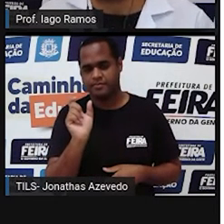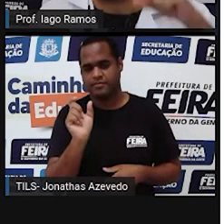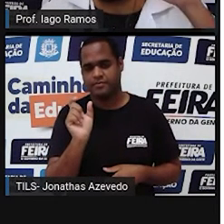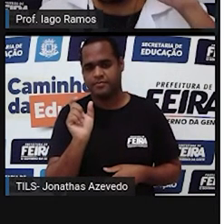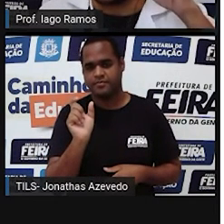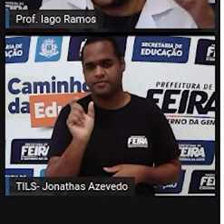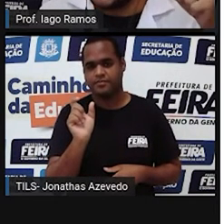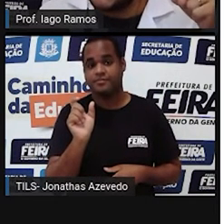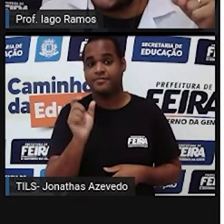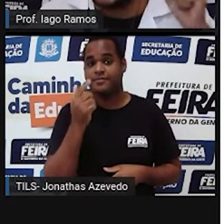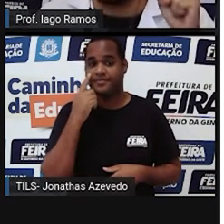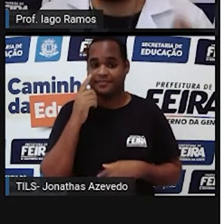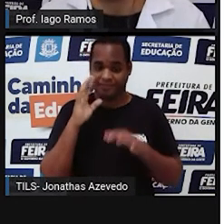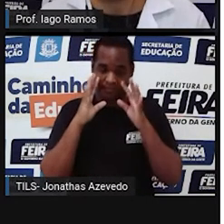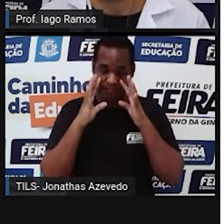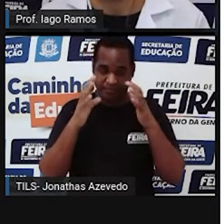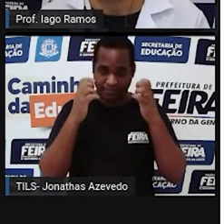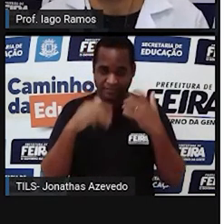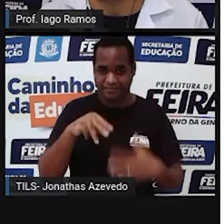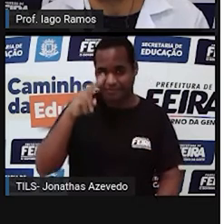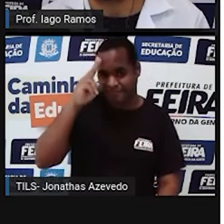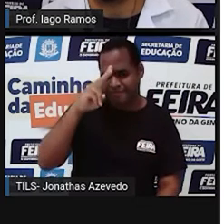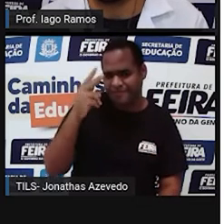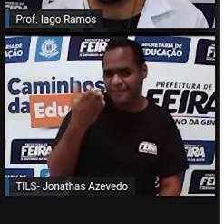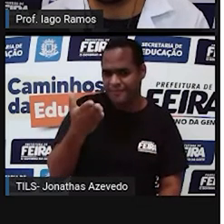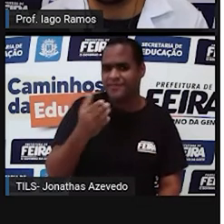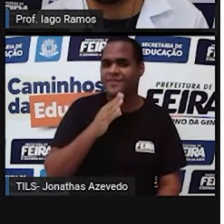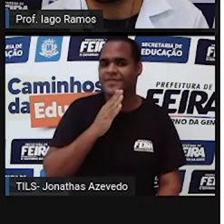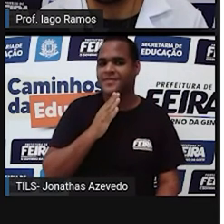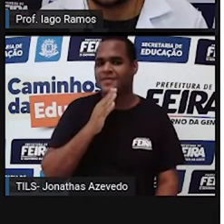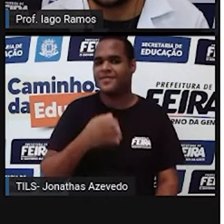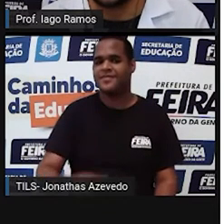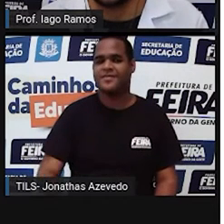faltando? Se você prestou atenção, você vai lembrar.